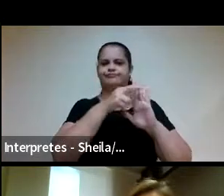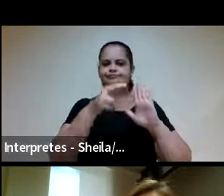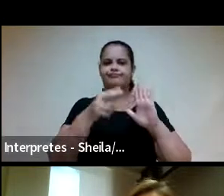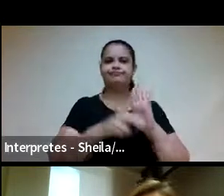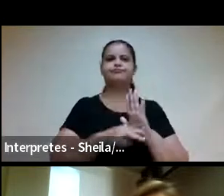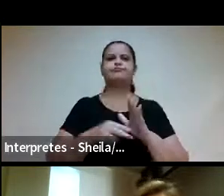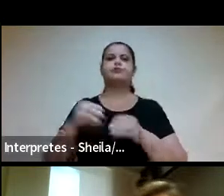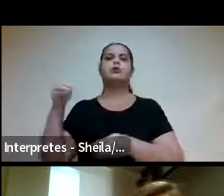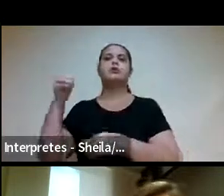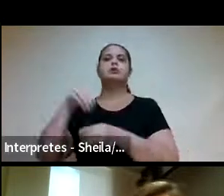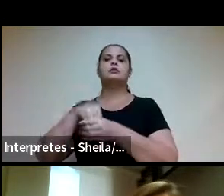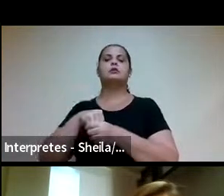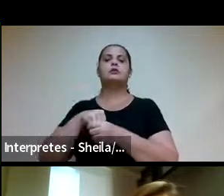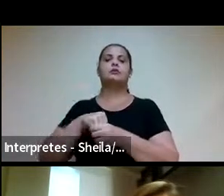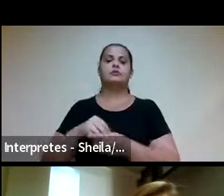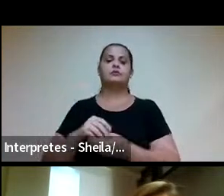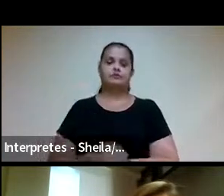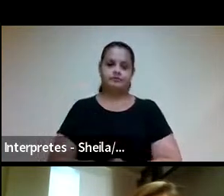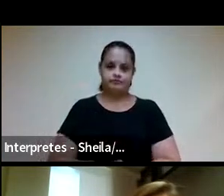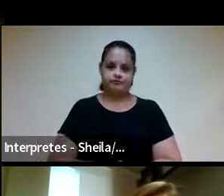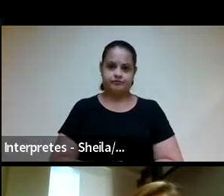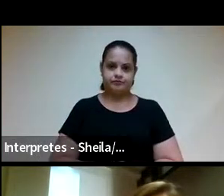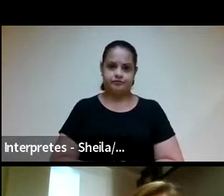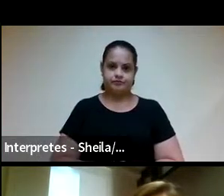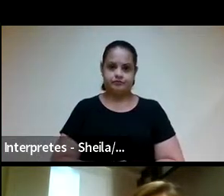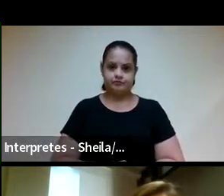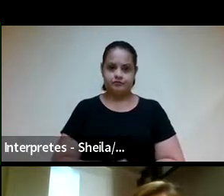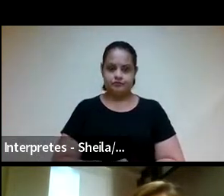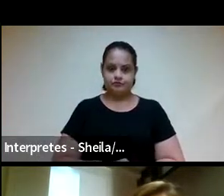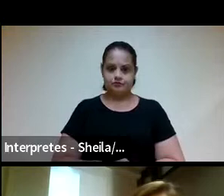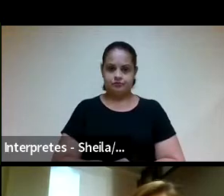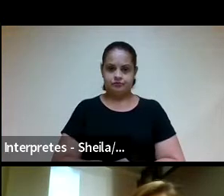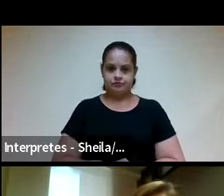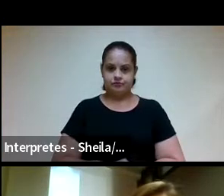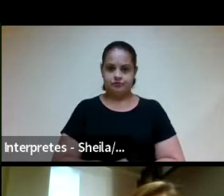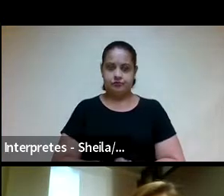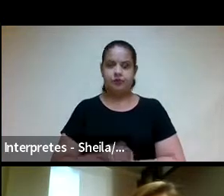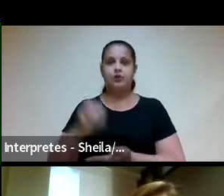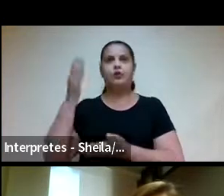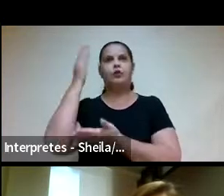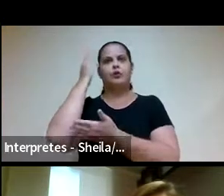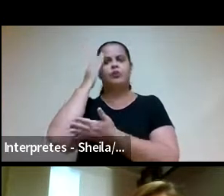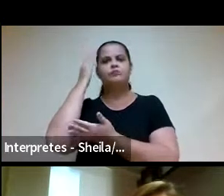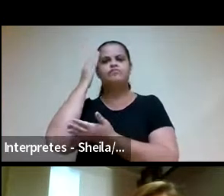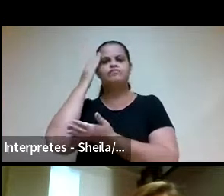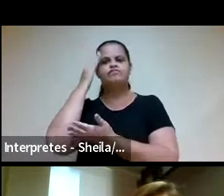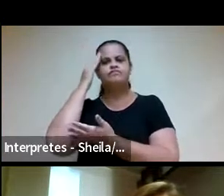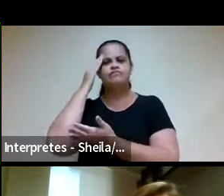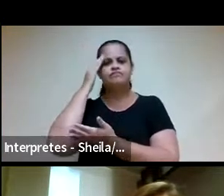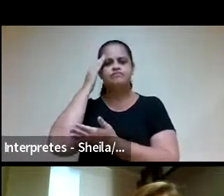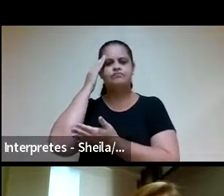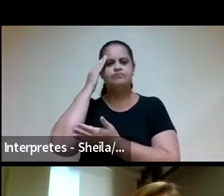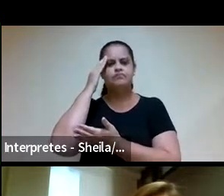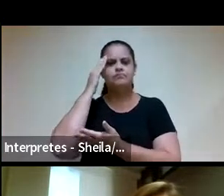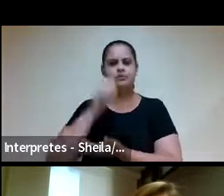eleitorais. Mas que no que cabe ao entendimento do CPC